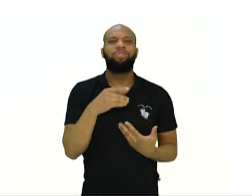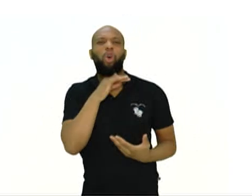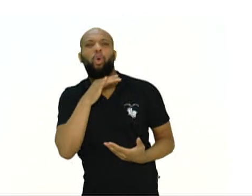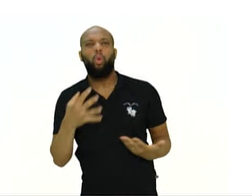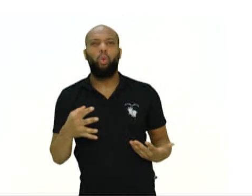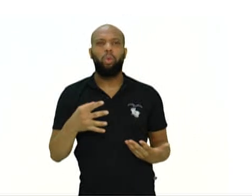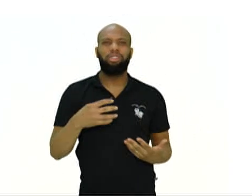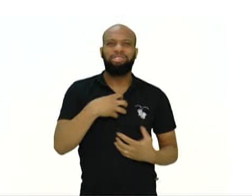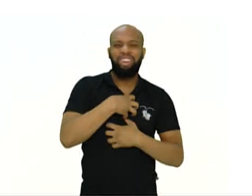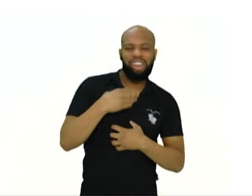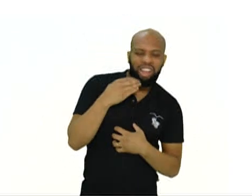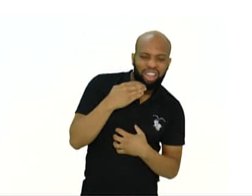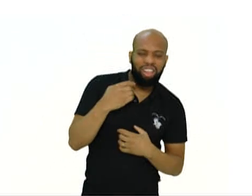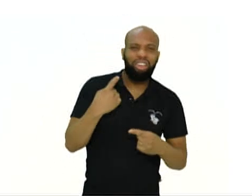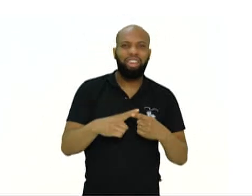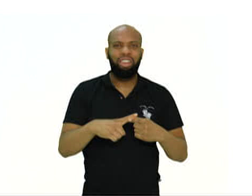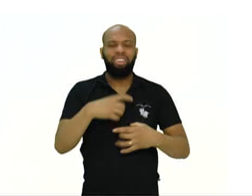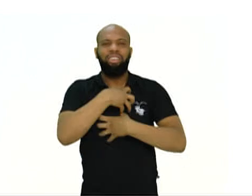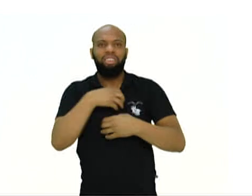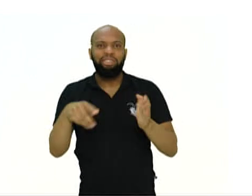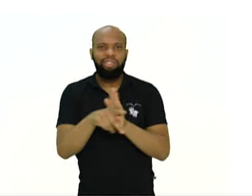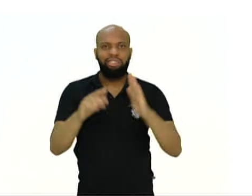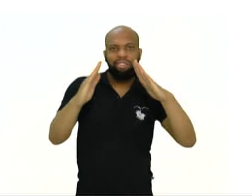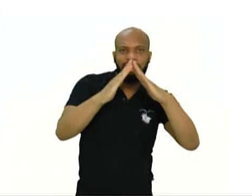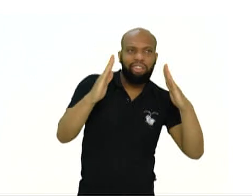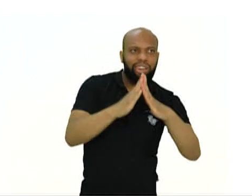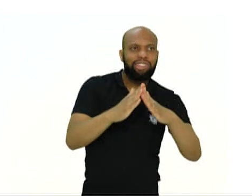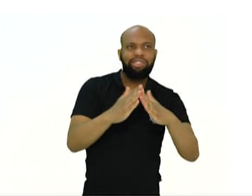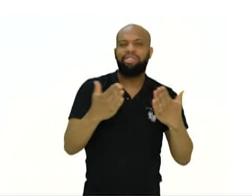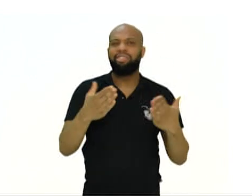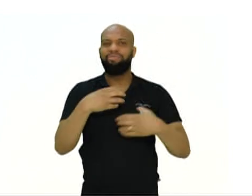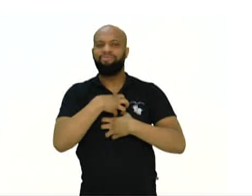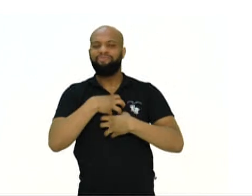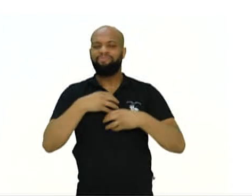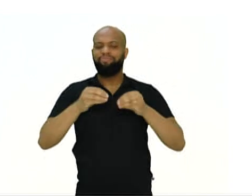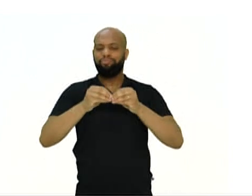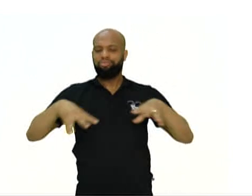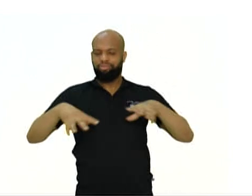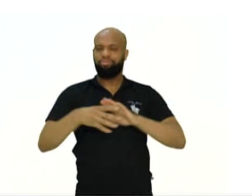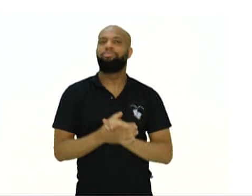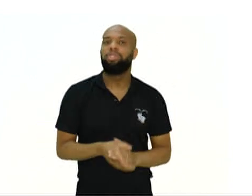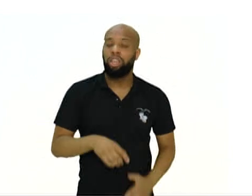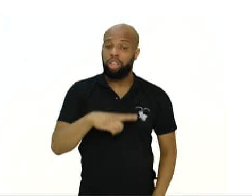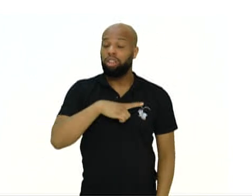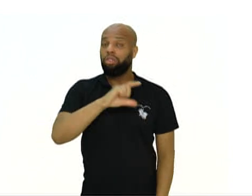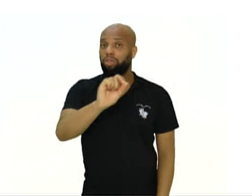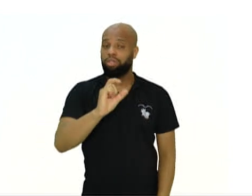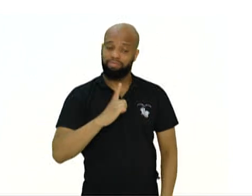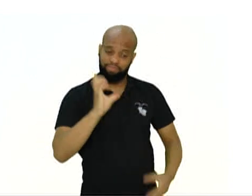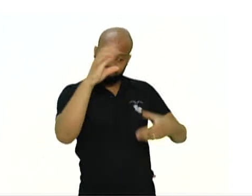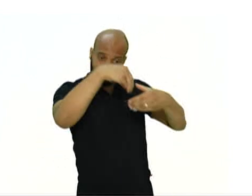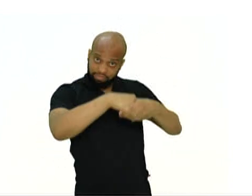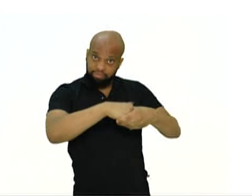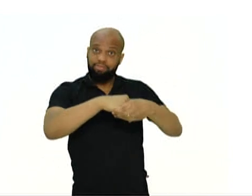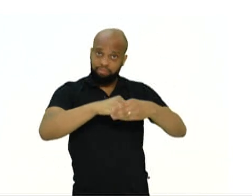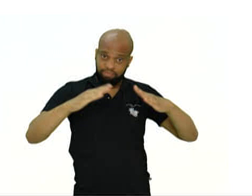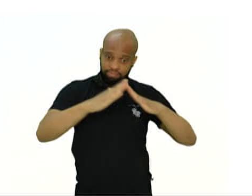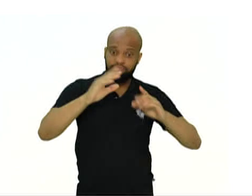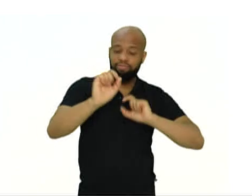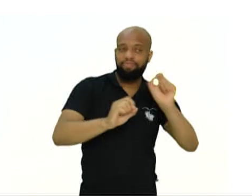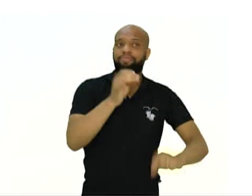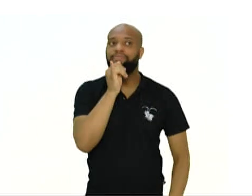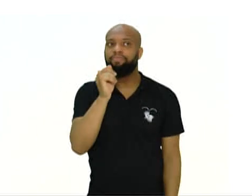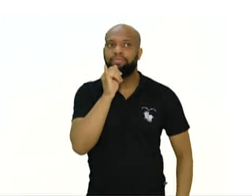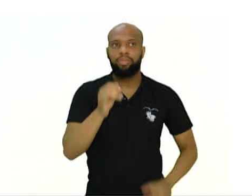aglomerados subnormais, né, que essas moradias, elas são conhecidas. E nós vamos ter, né, dentre essas moradias,